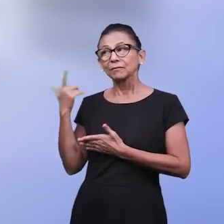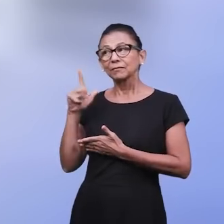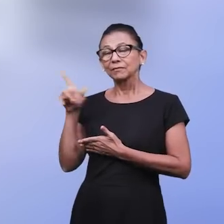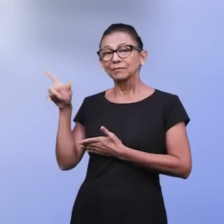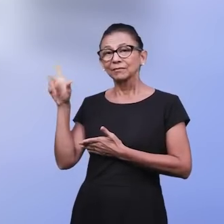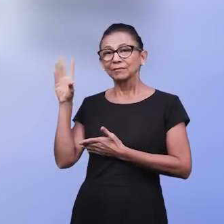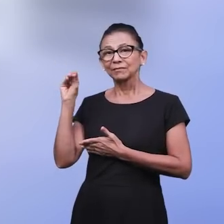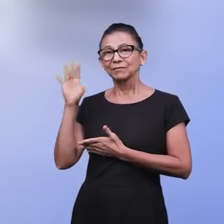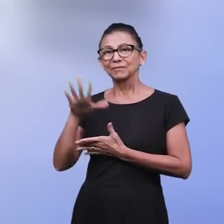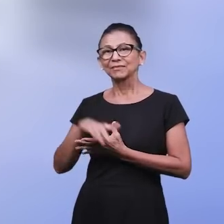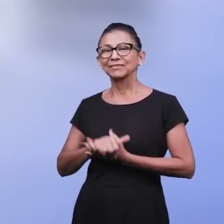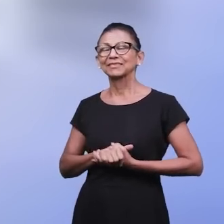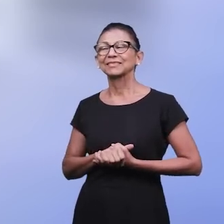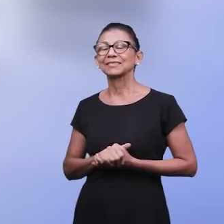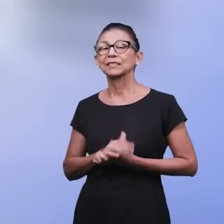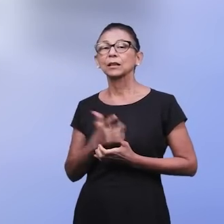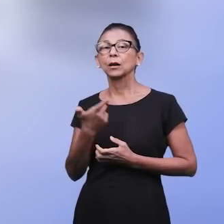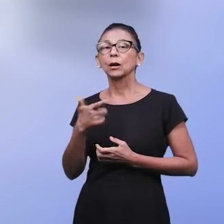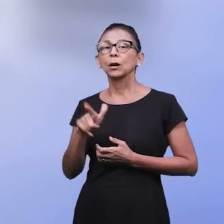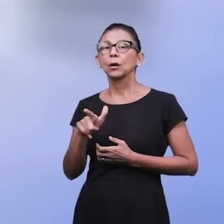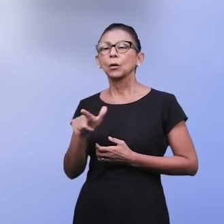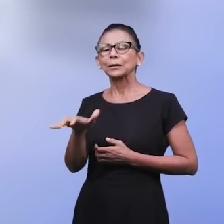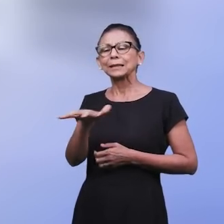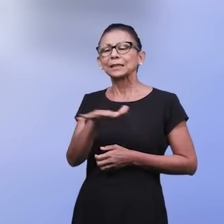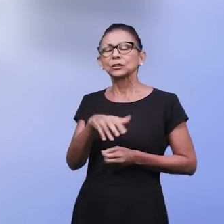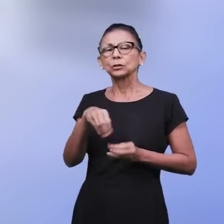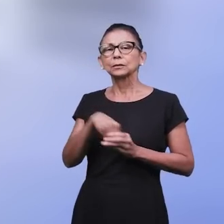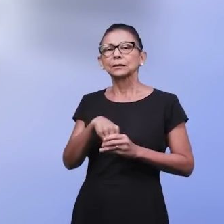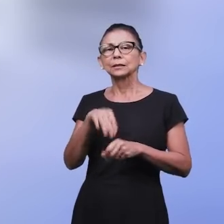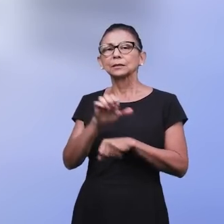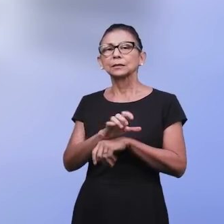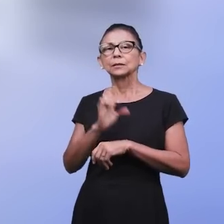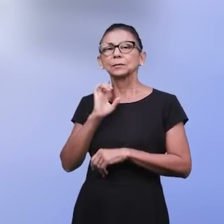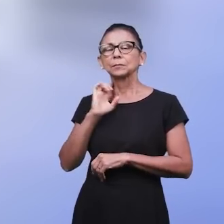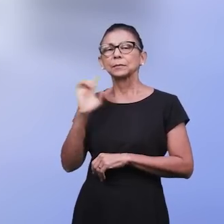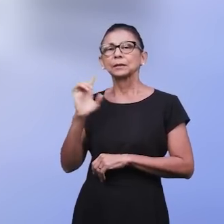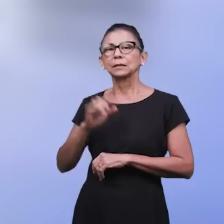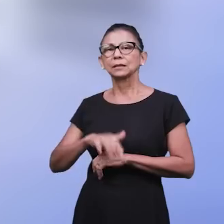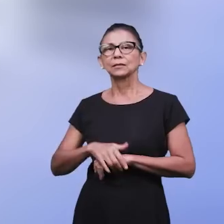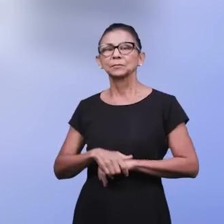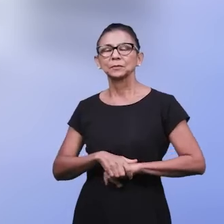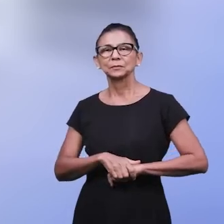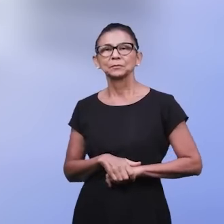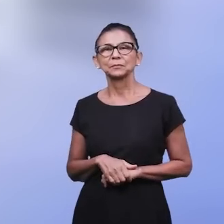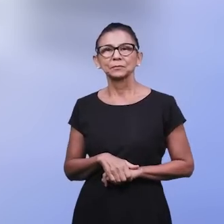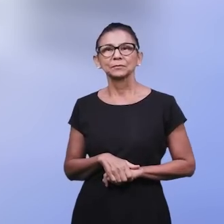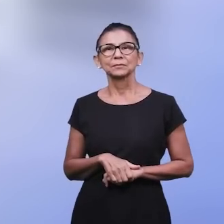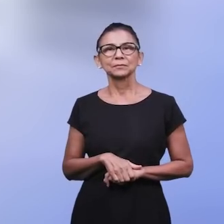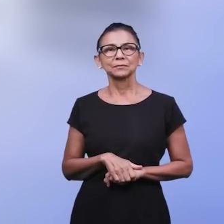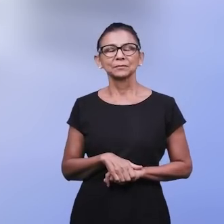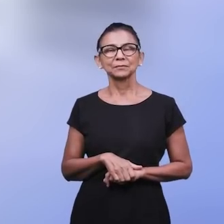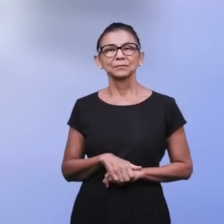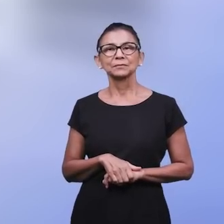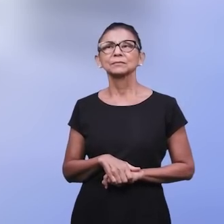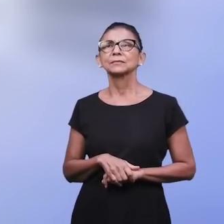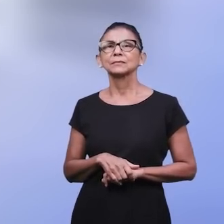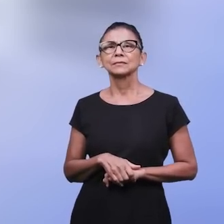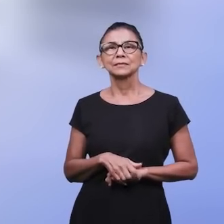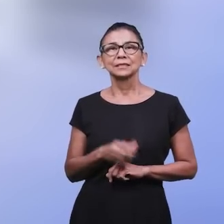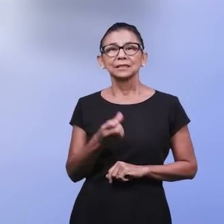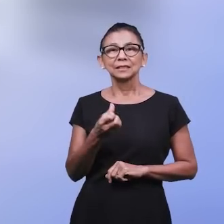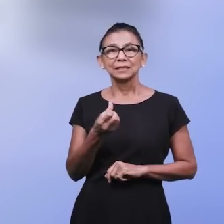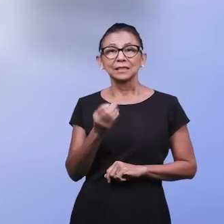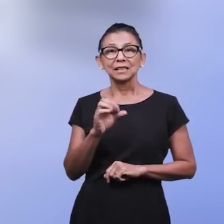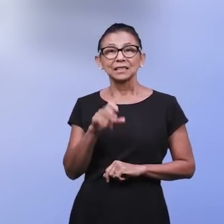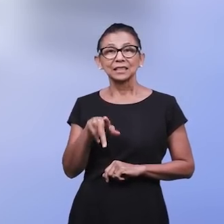da cidade de Jaíba, Minas Gerais, onde um casal que mora na zona rural, a 60 quilômetros da igreja, que sempre participam